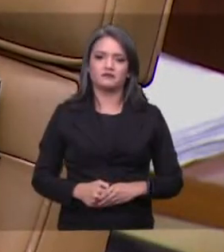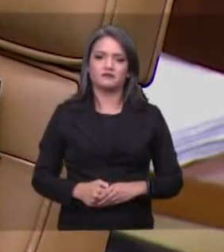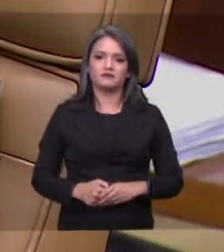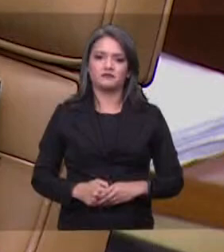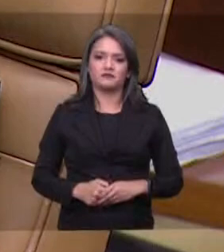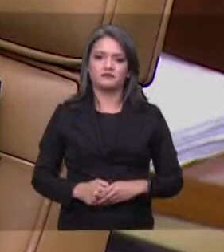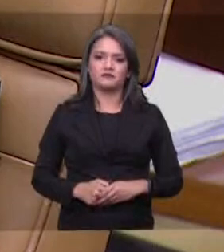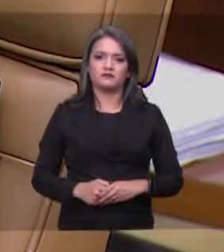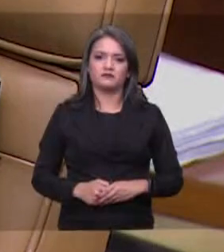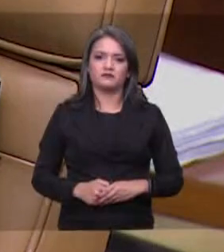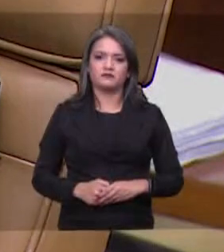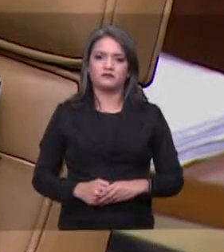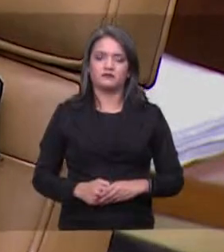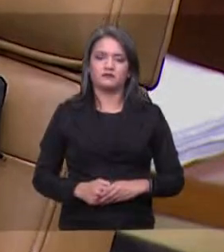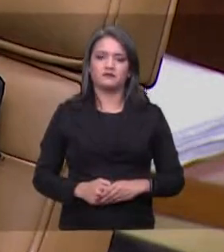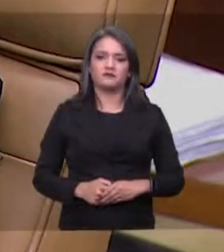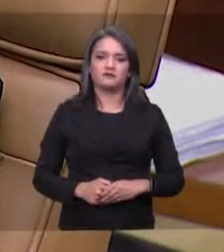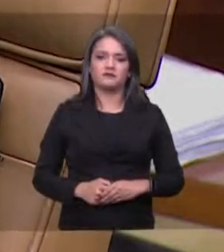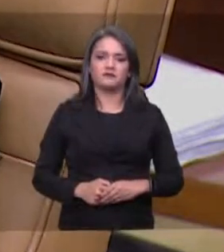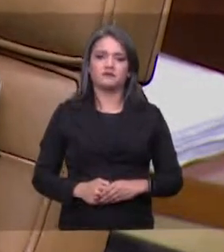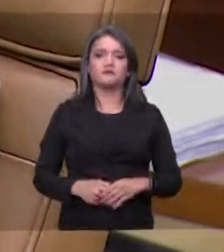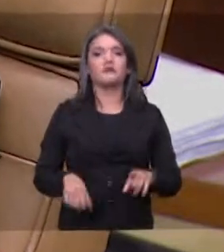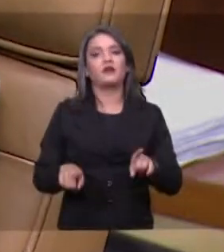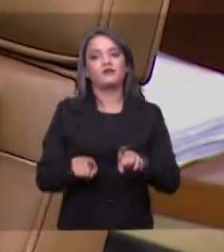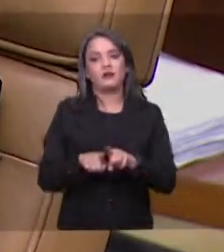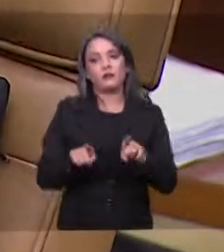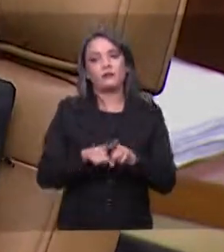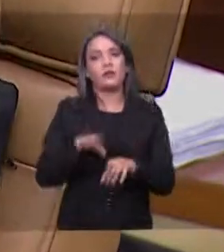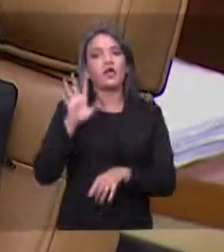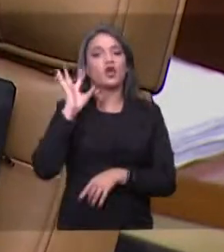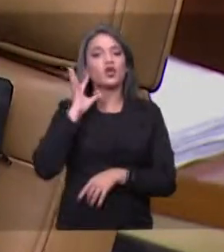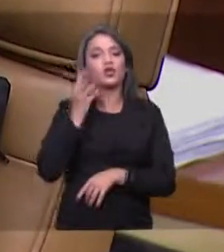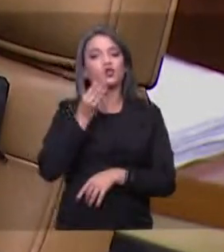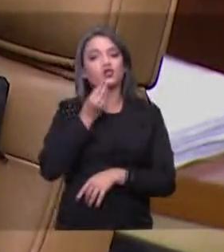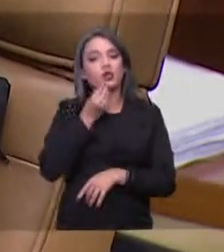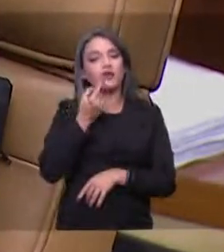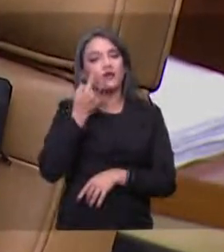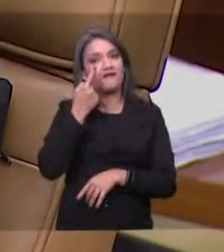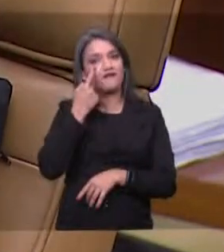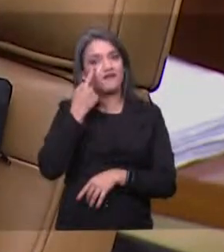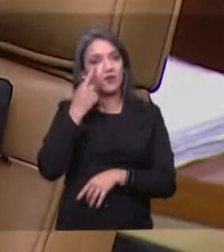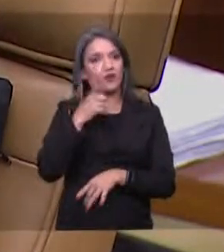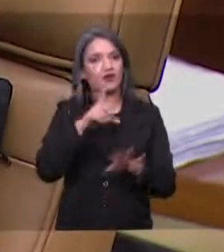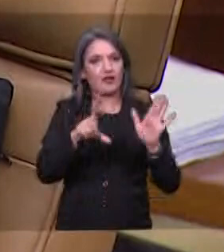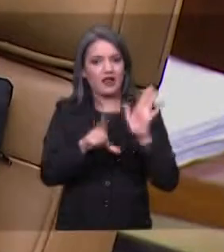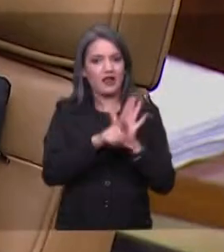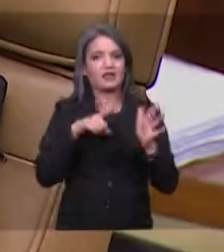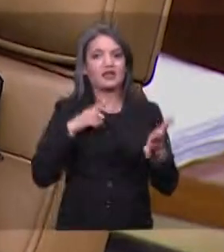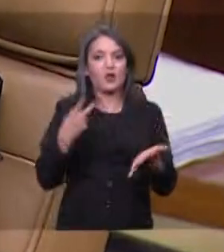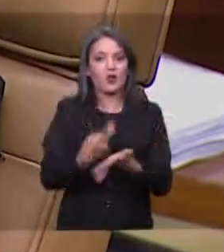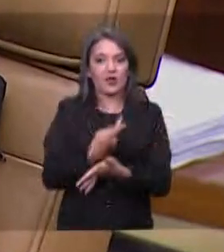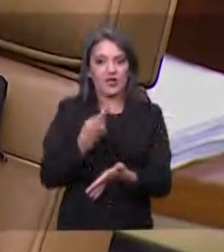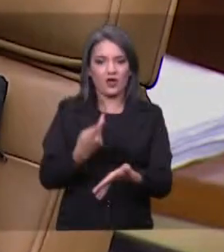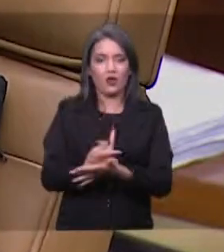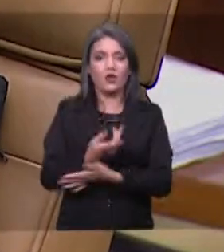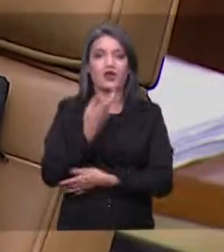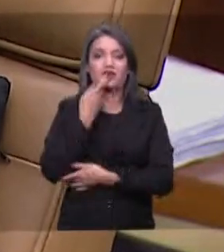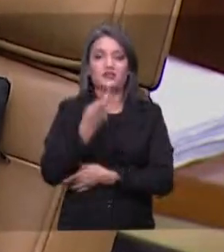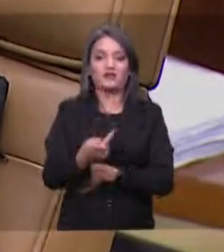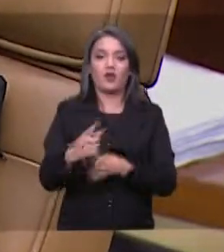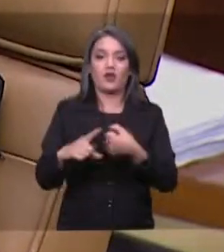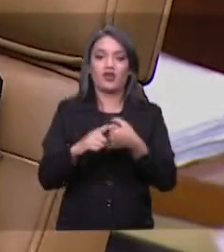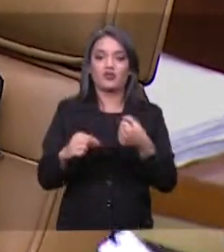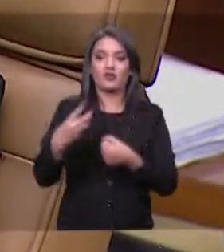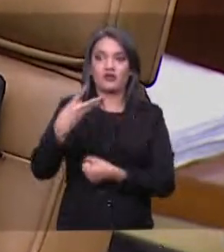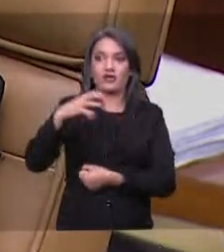o ministro Dias Toffoli reconheceu, como eu, um erro legístico. Eles fazem uma remissão ao artigo 396, que